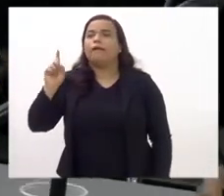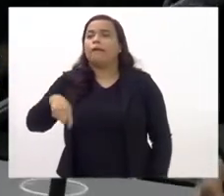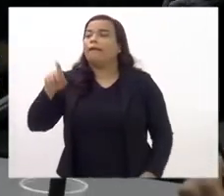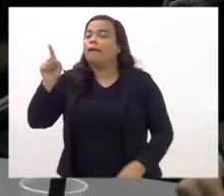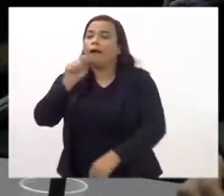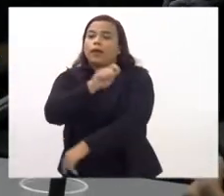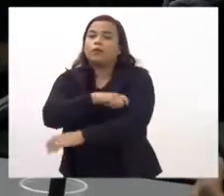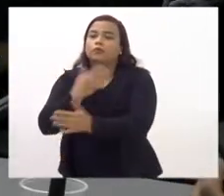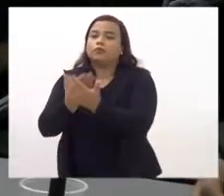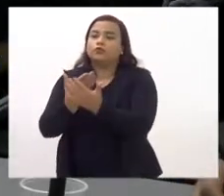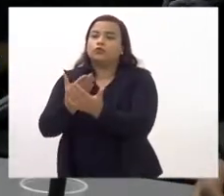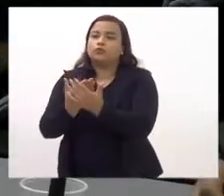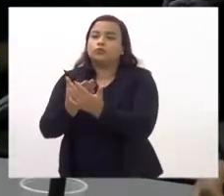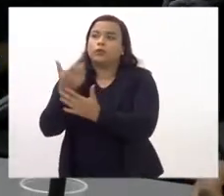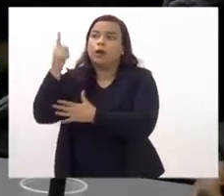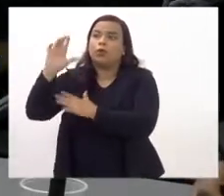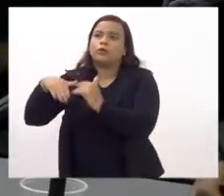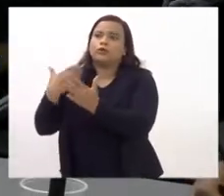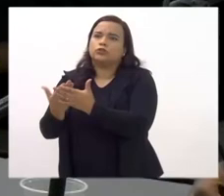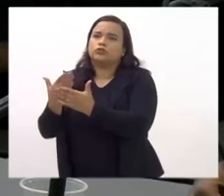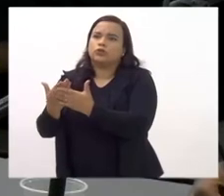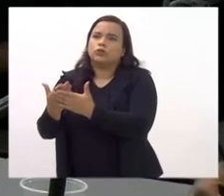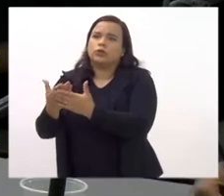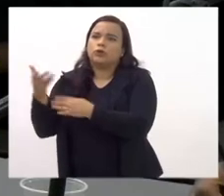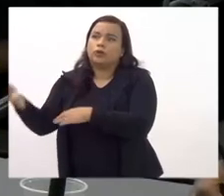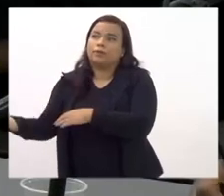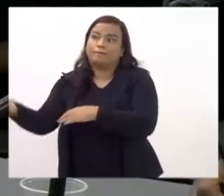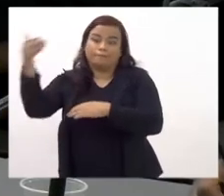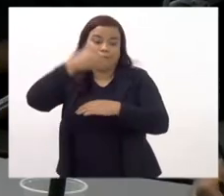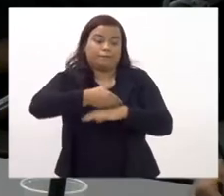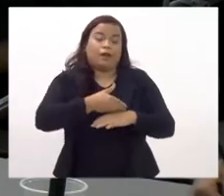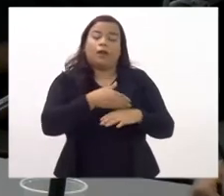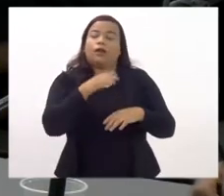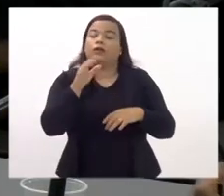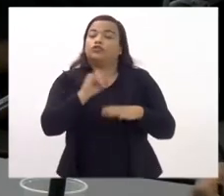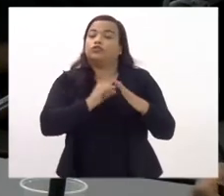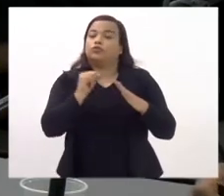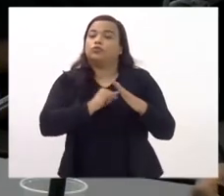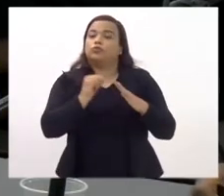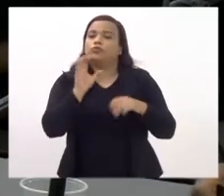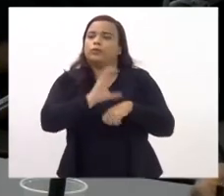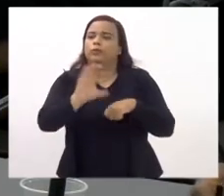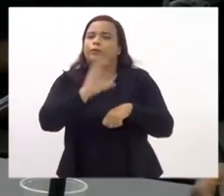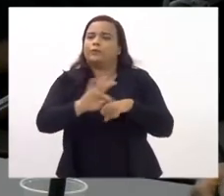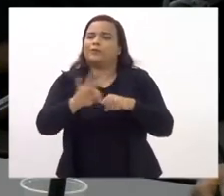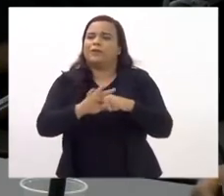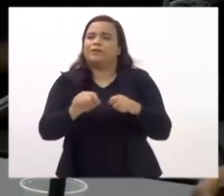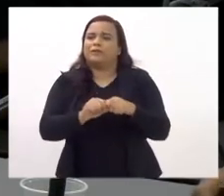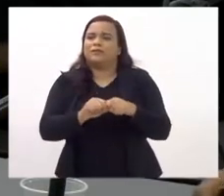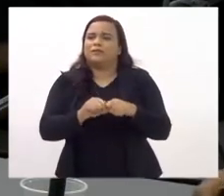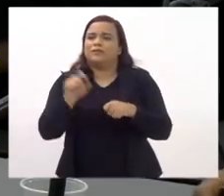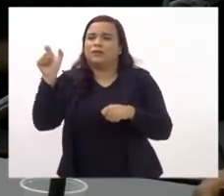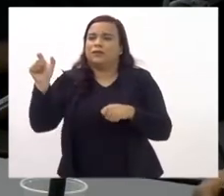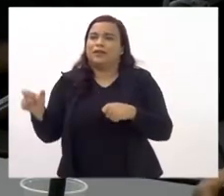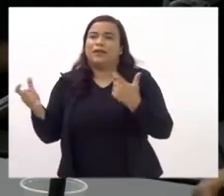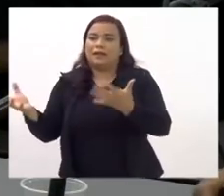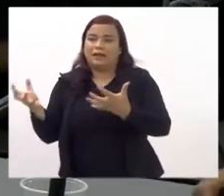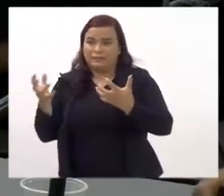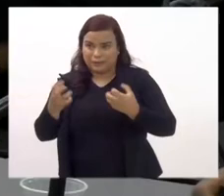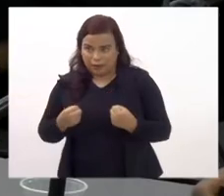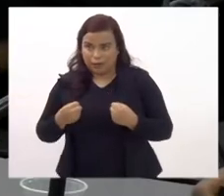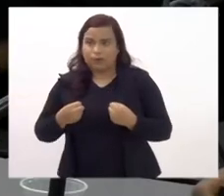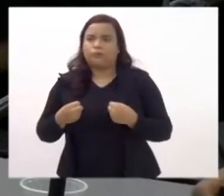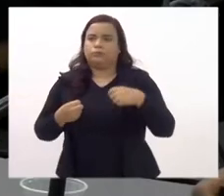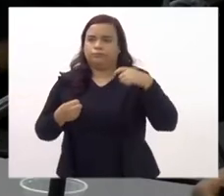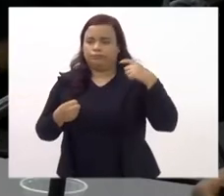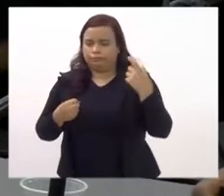outro colégio e vai acessar o instituto para fazer o curso técnico. E ele recebe passagem tão somente pelo seu